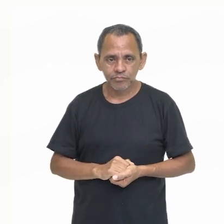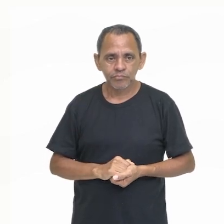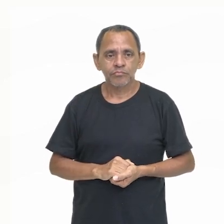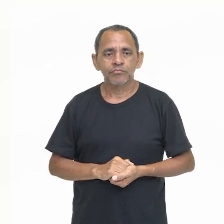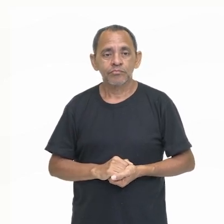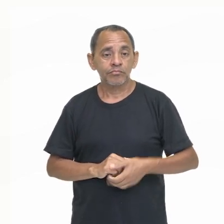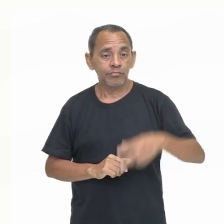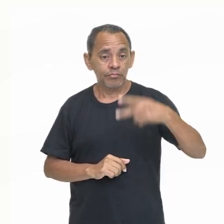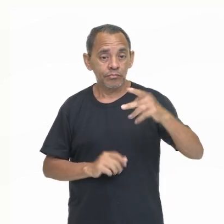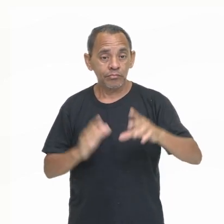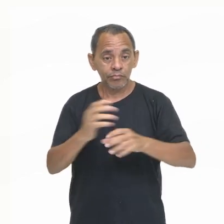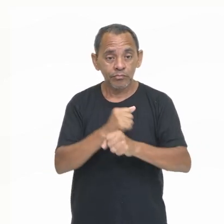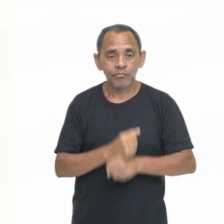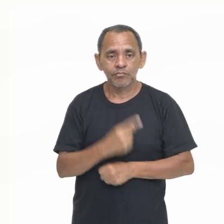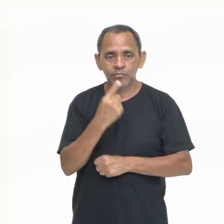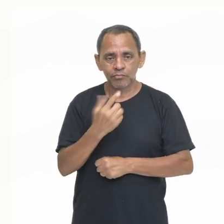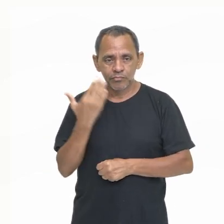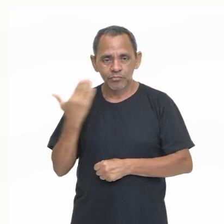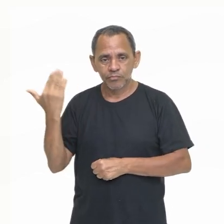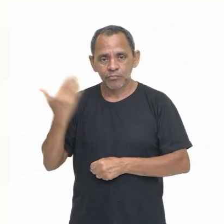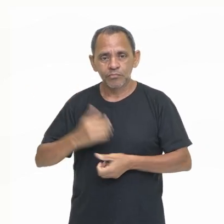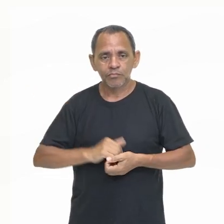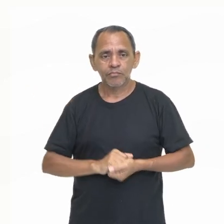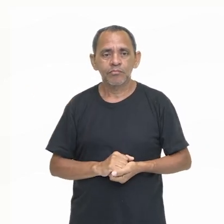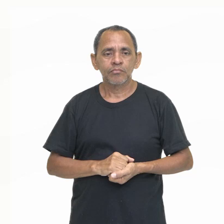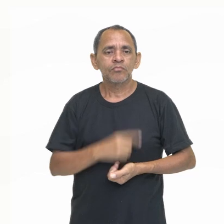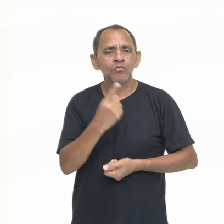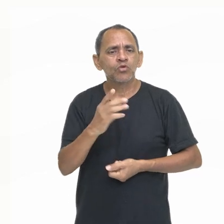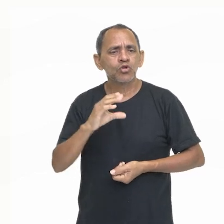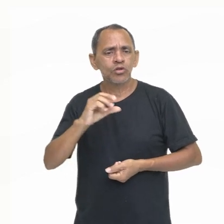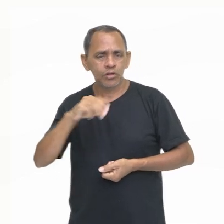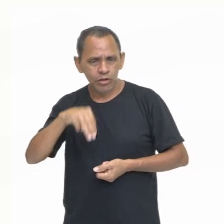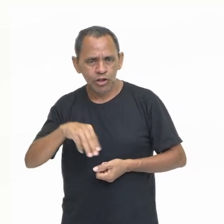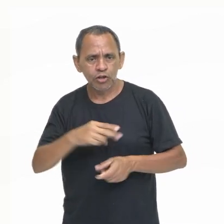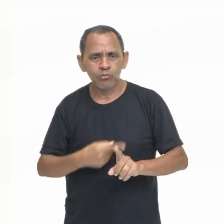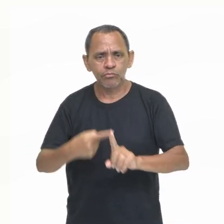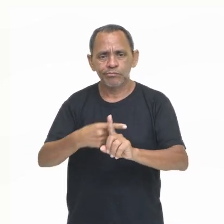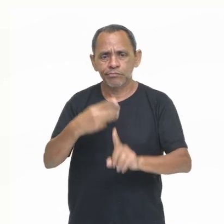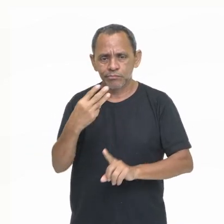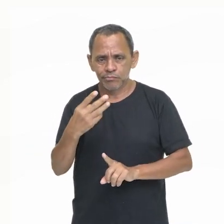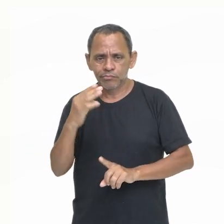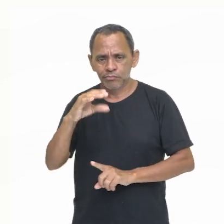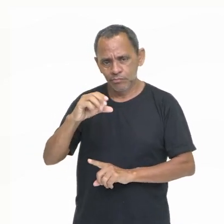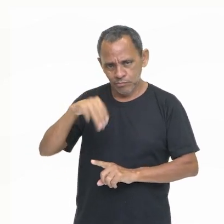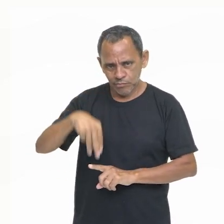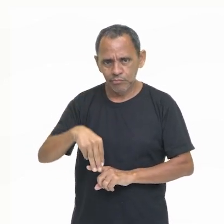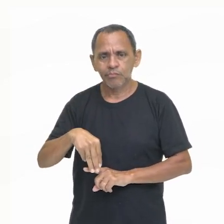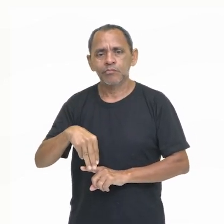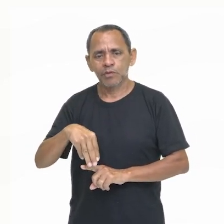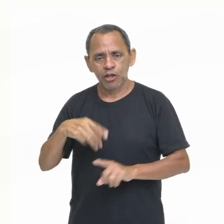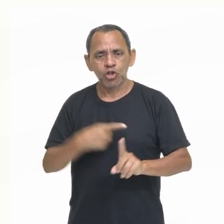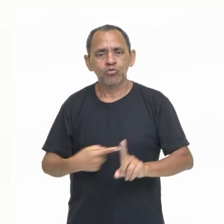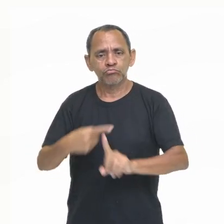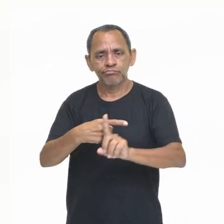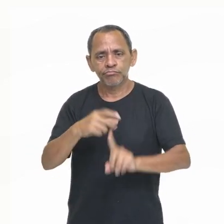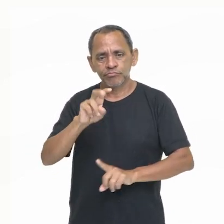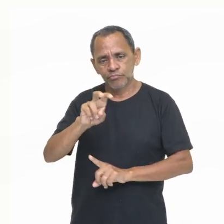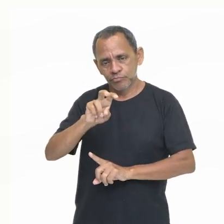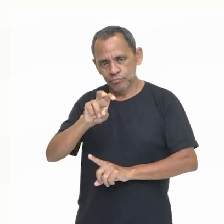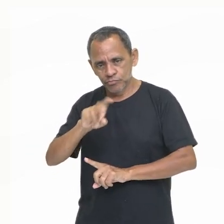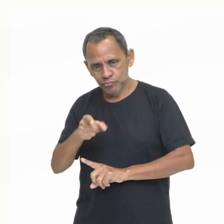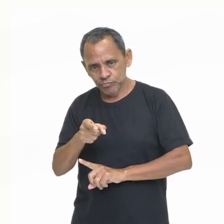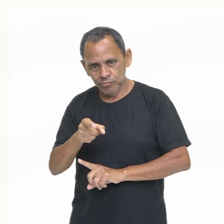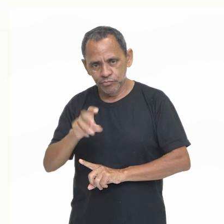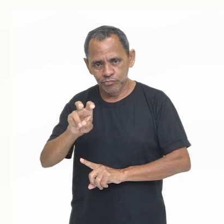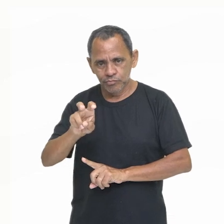centímetros e 3,5 centímetros. Então, a gente viu que perímetro nada mais é do que a soma dos seus